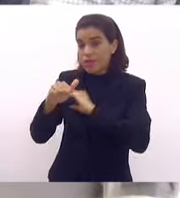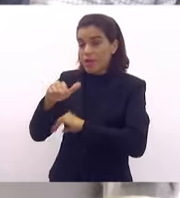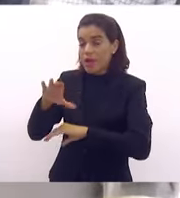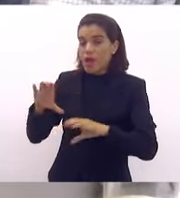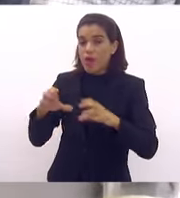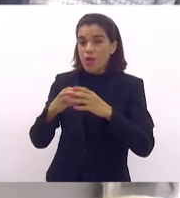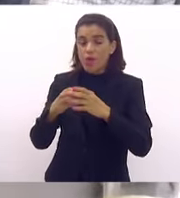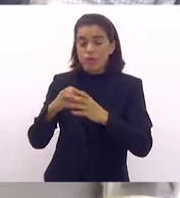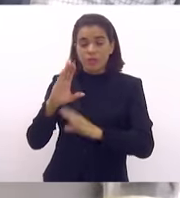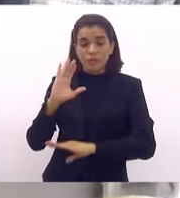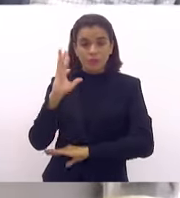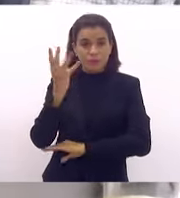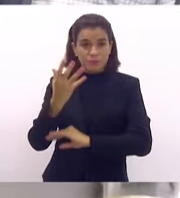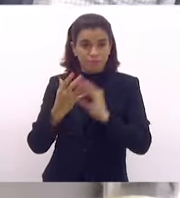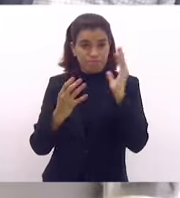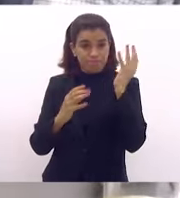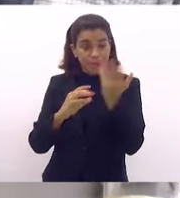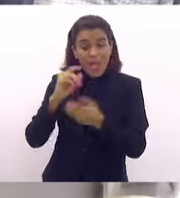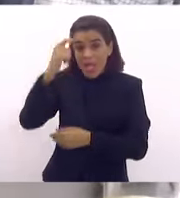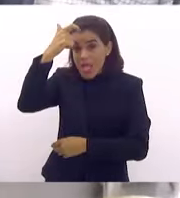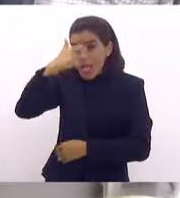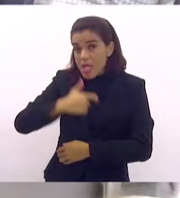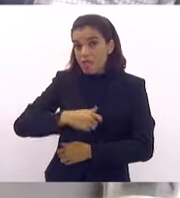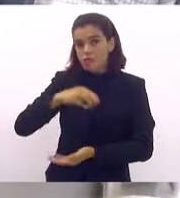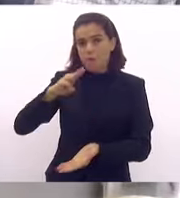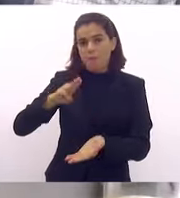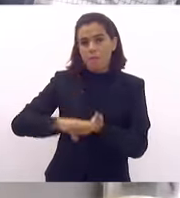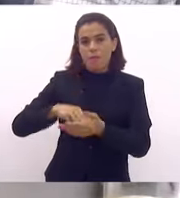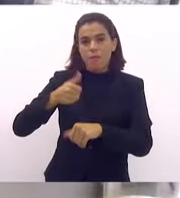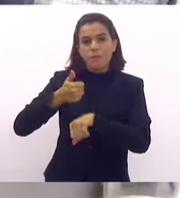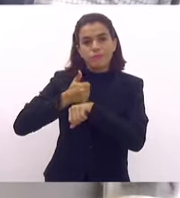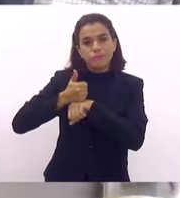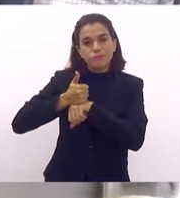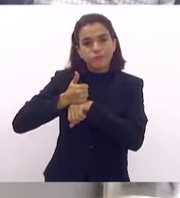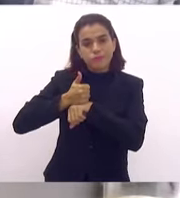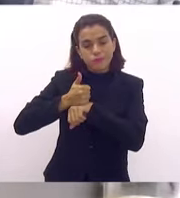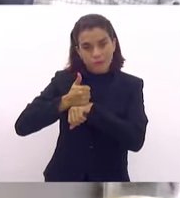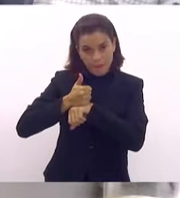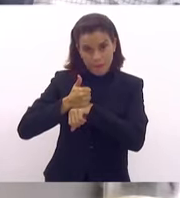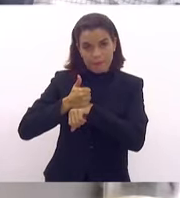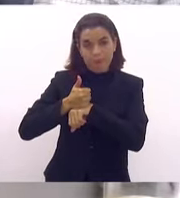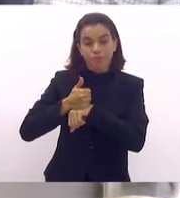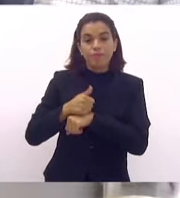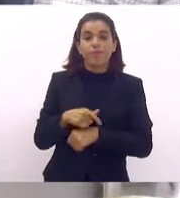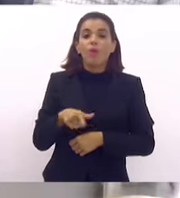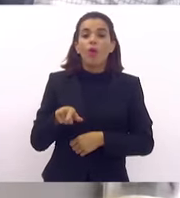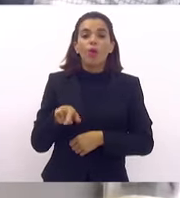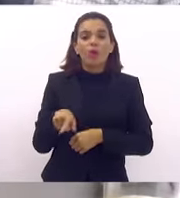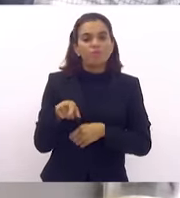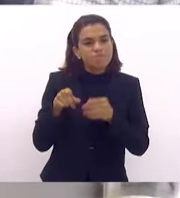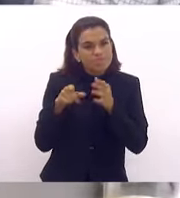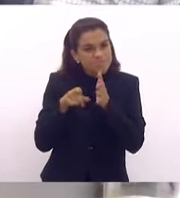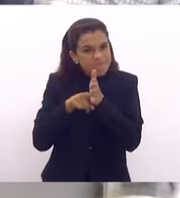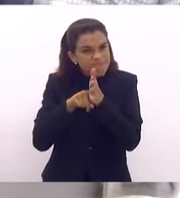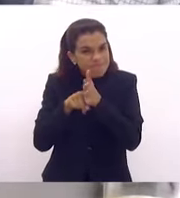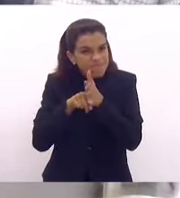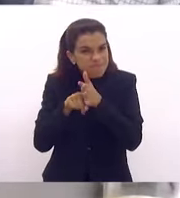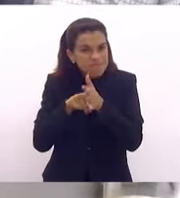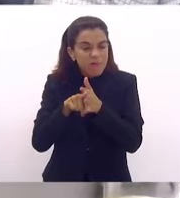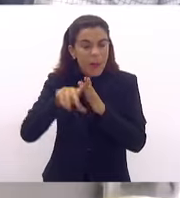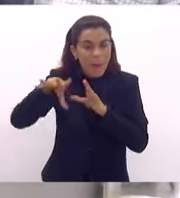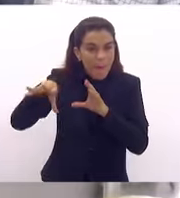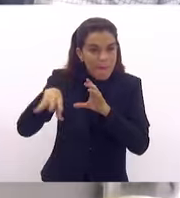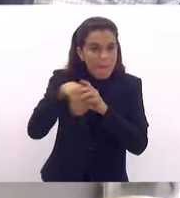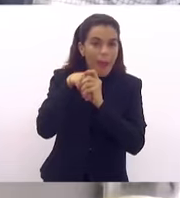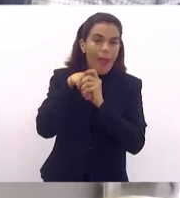compromisso como membro titular dessa comissão, é de, na Comissão de Meio Ambiente, avançarmos no sentido de